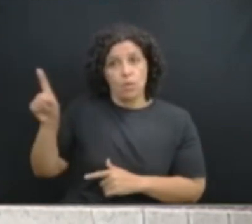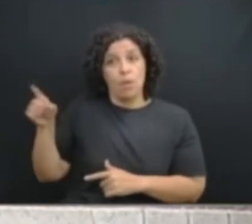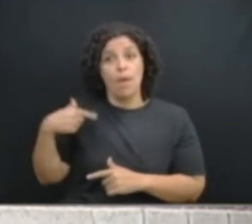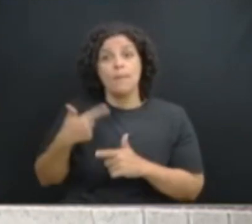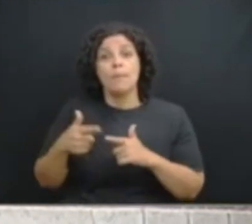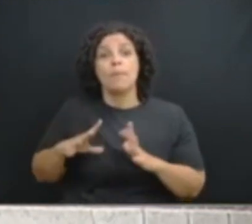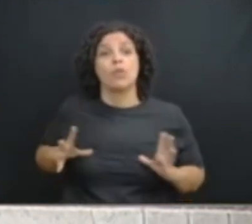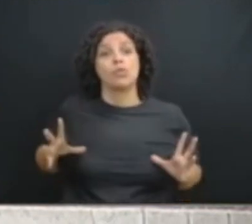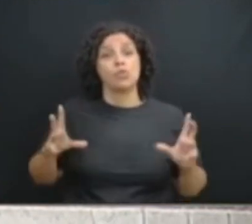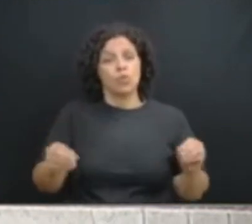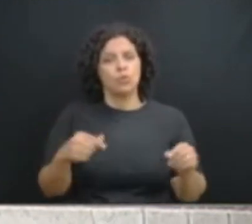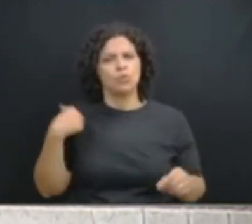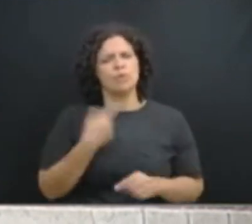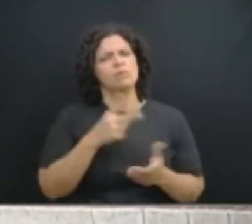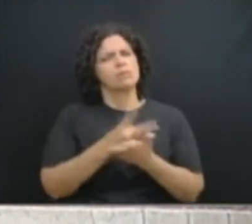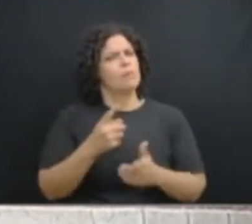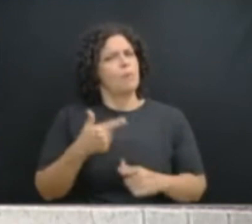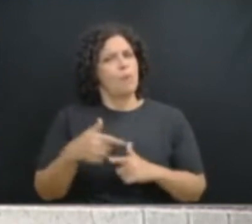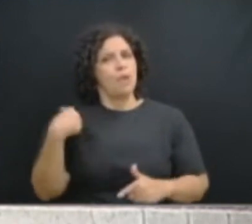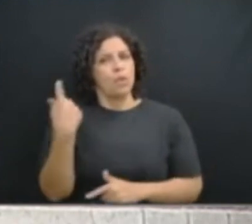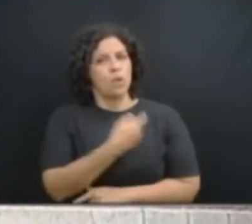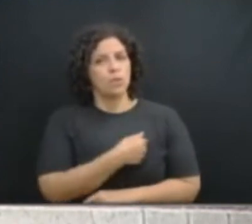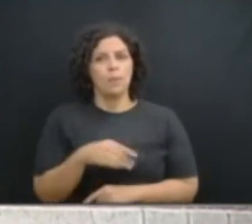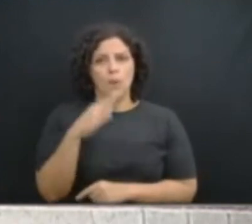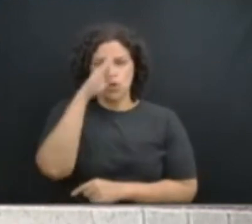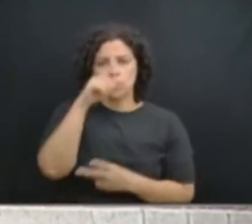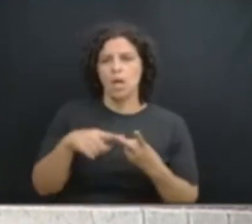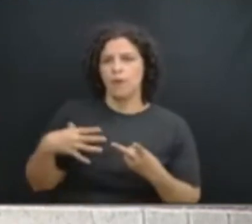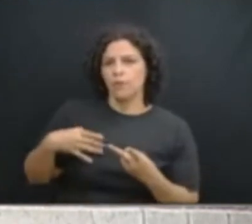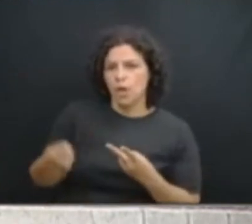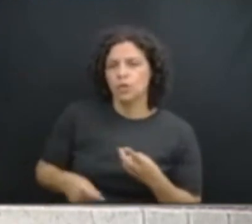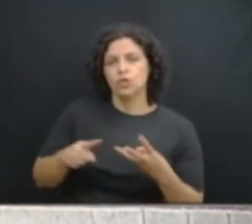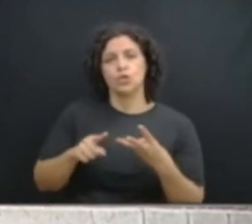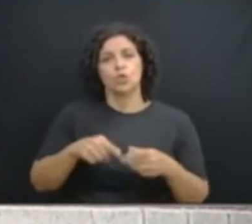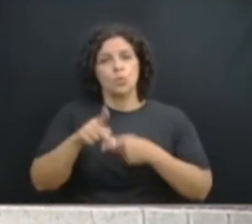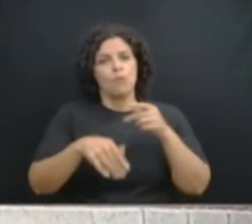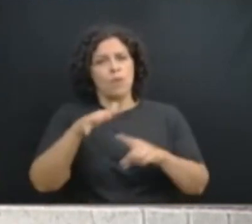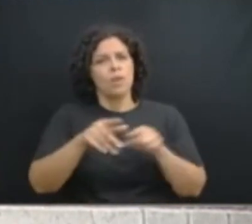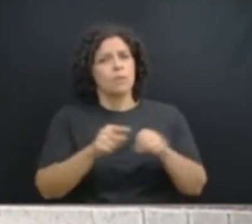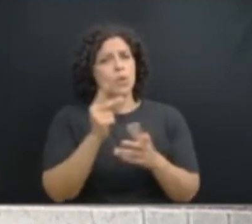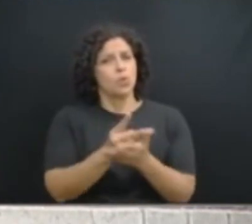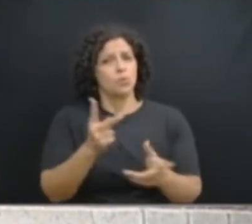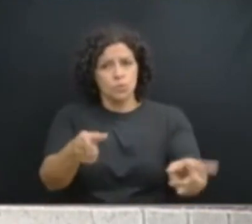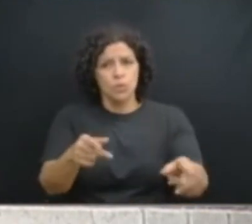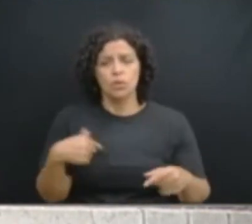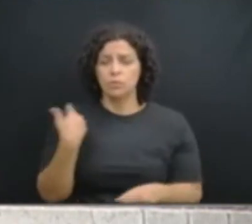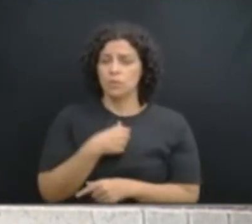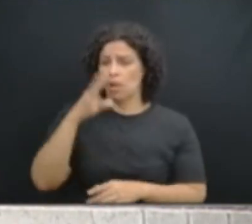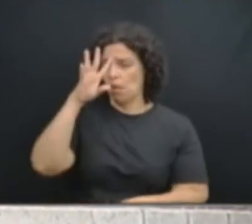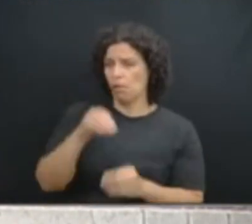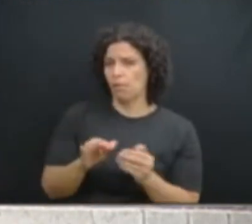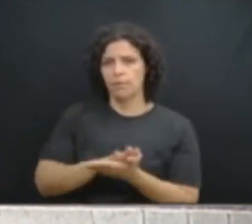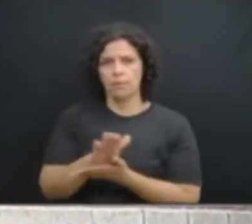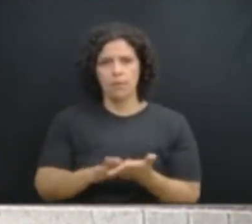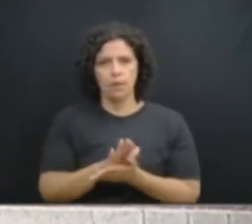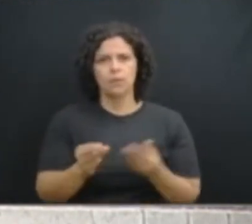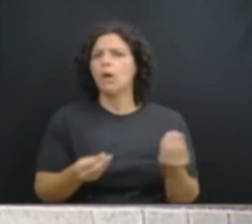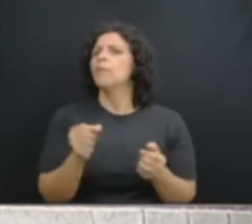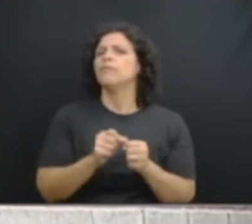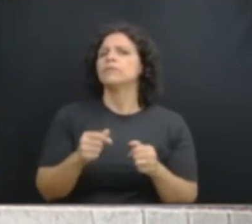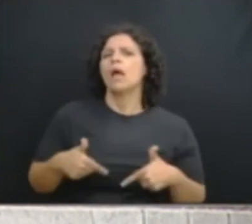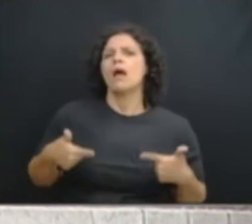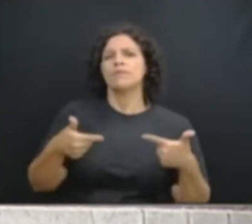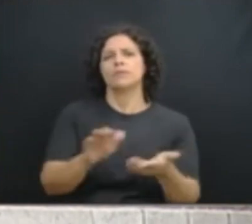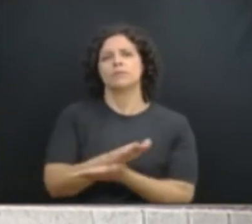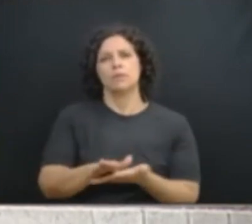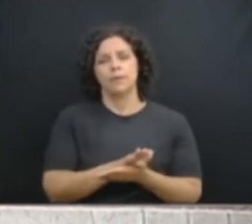problema de todos nós. Sempre foi. Era do Bolsonaro, era do Ratinho, do povo do Paraná e continua sendo. Se a gente não entender isso, não vai